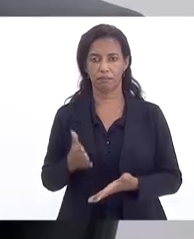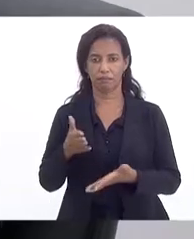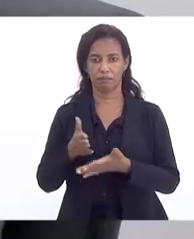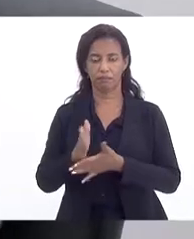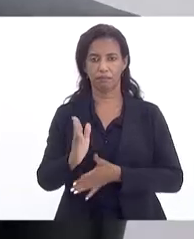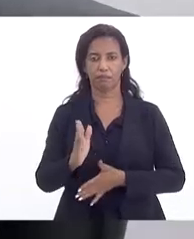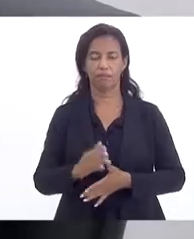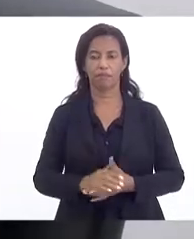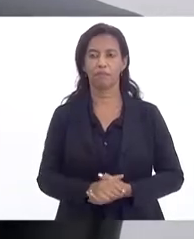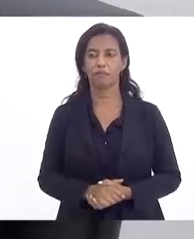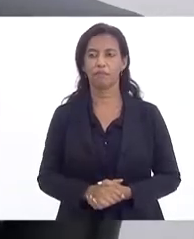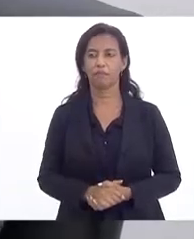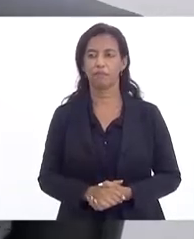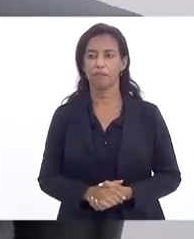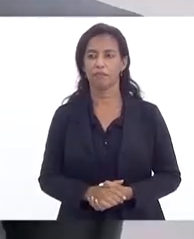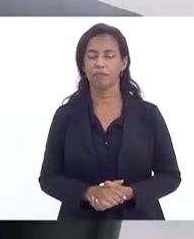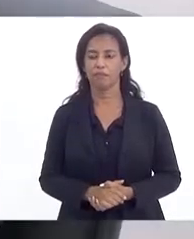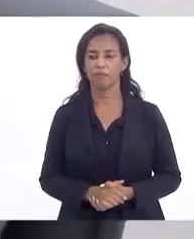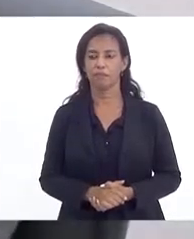aprovado.